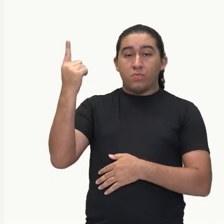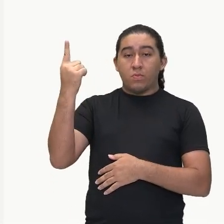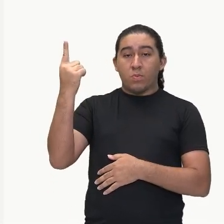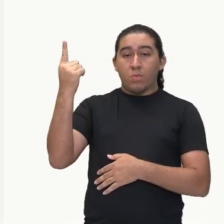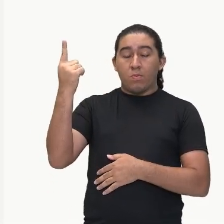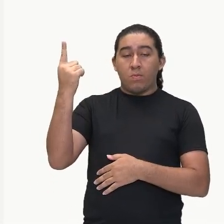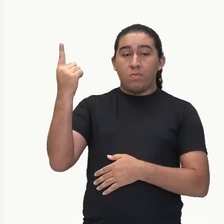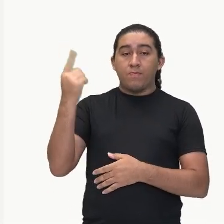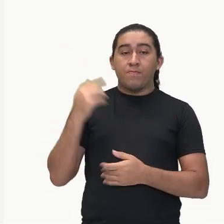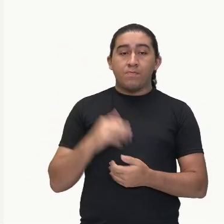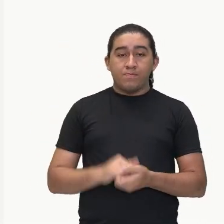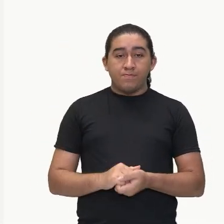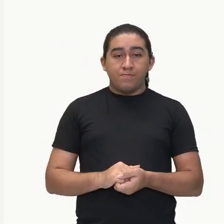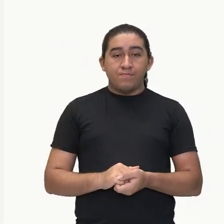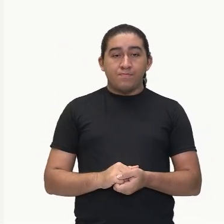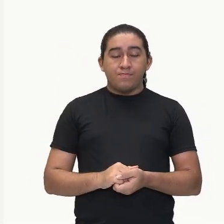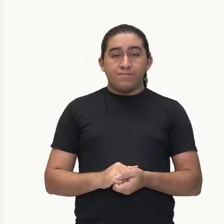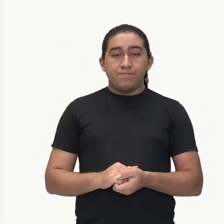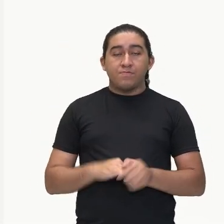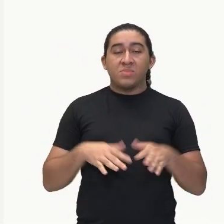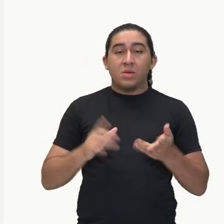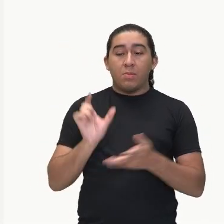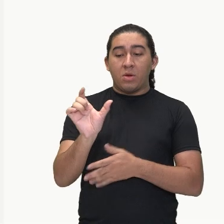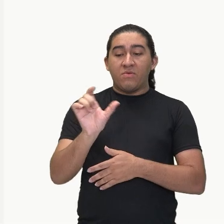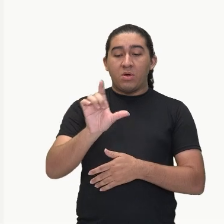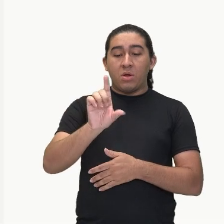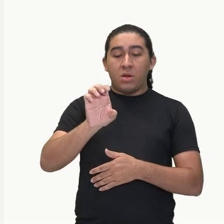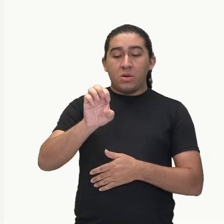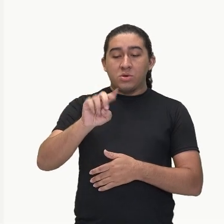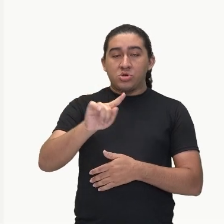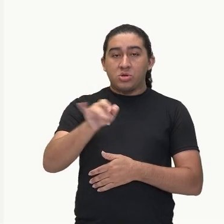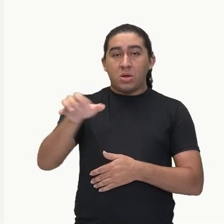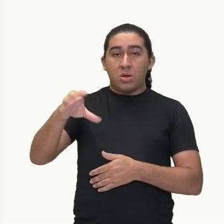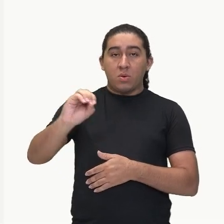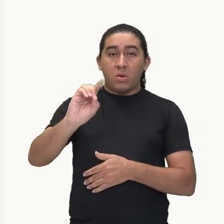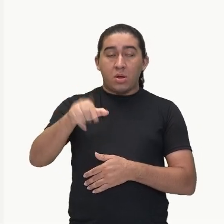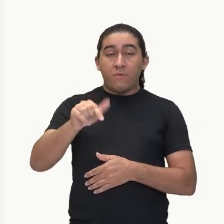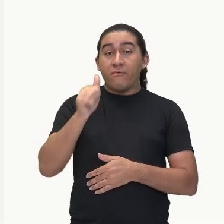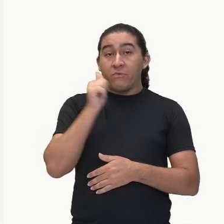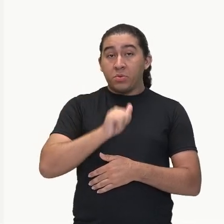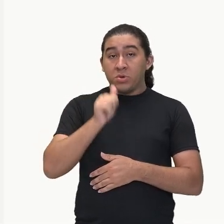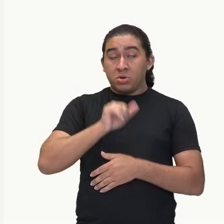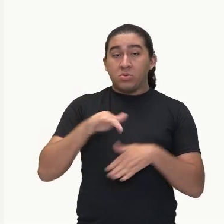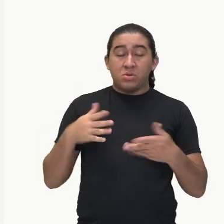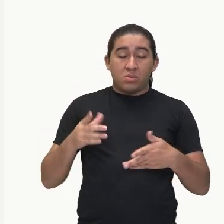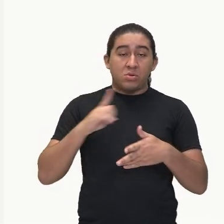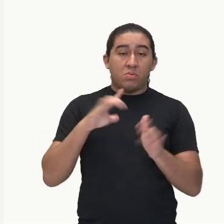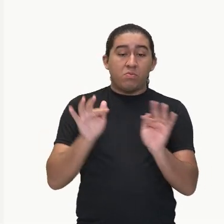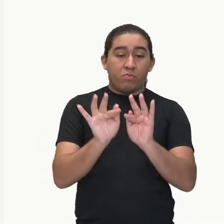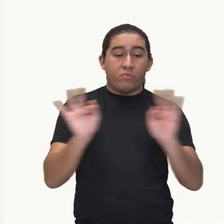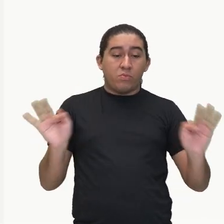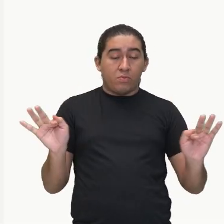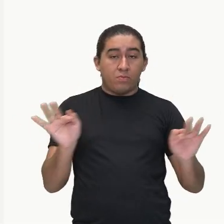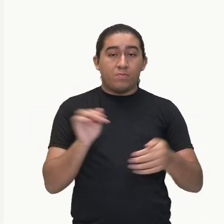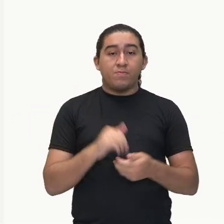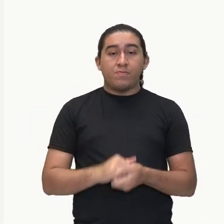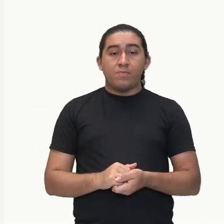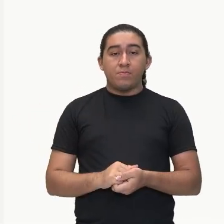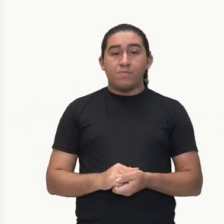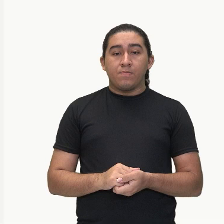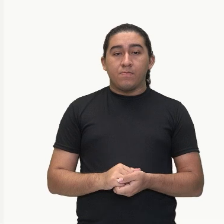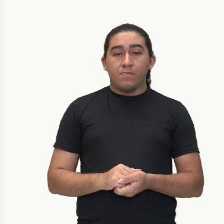aqui lentidão é feminino. Destacou aquela gerência. Então, pode